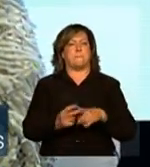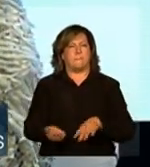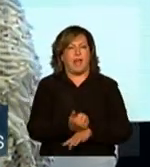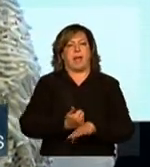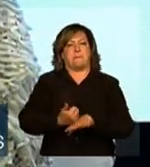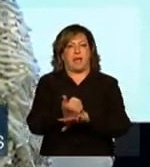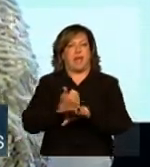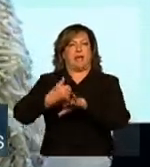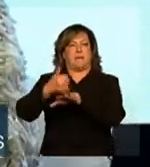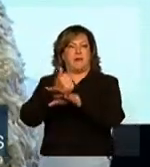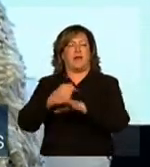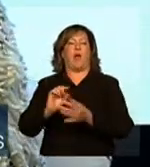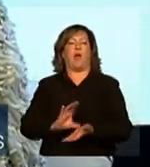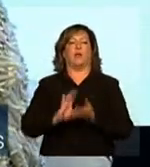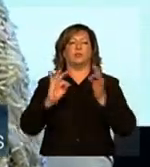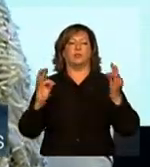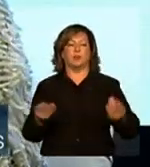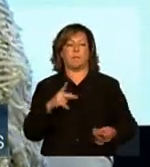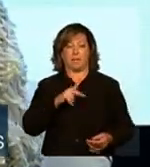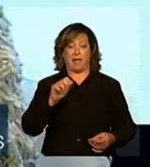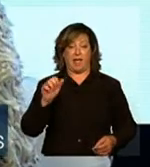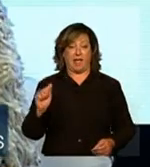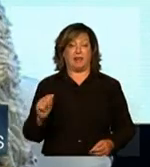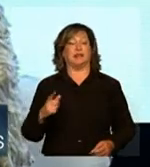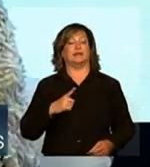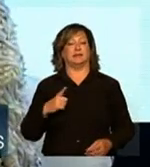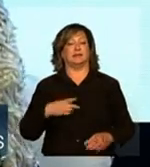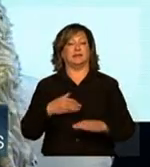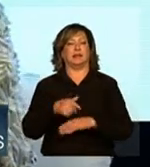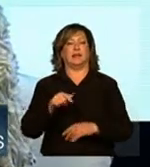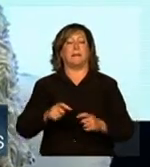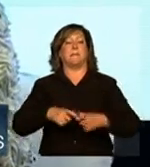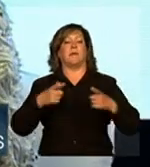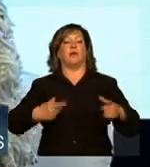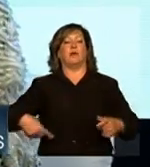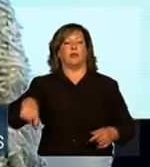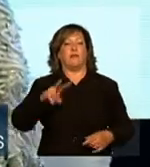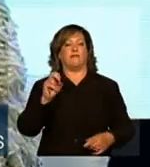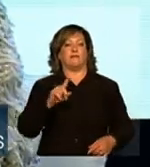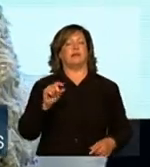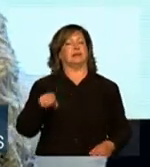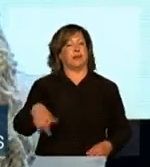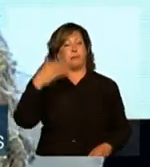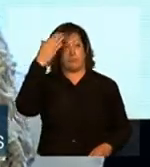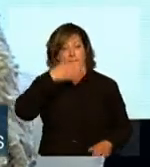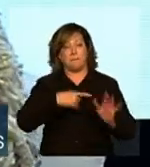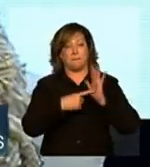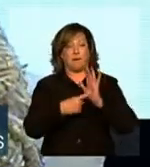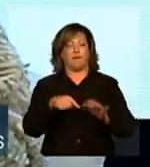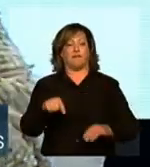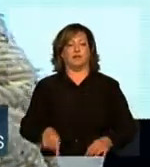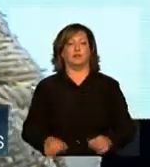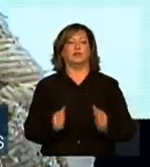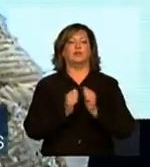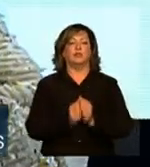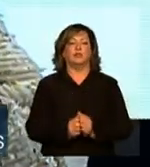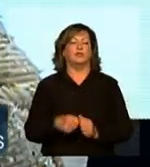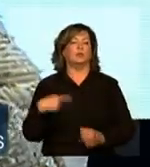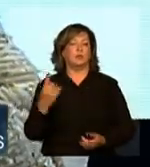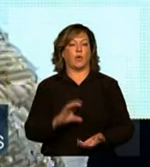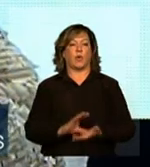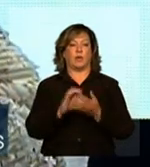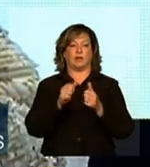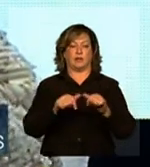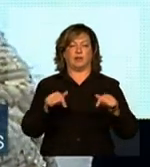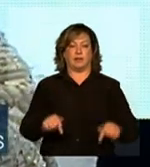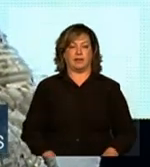nossos conselheiros, o PA acaba entrando, certo? Na maioria das vezes, né, Maria Emília? Essa é a prova aqui, junto com os nossos conselheiros que estão